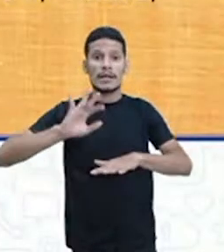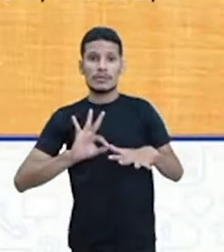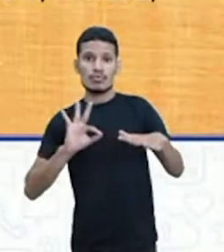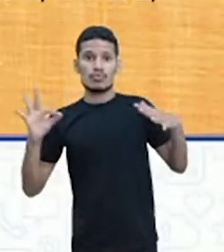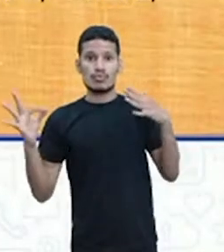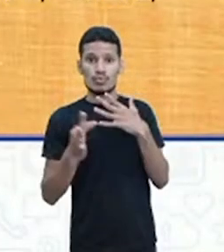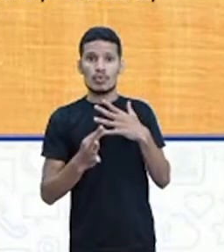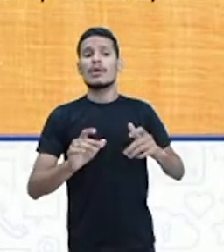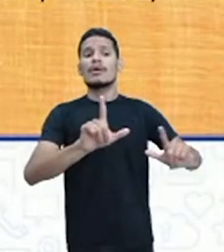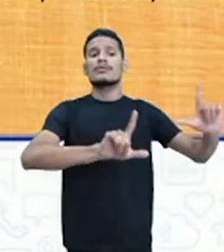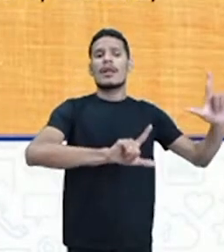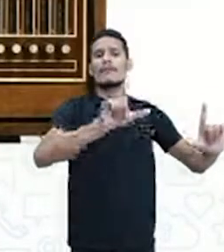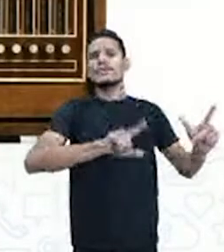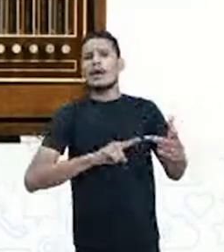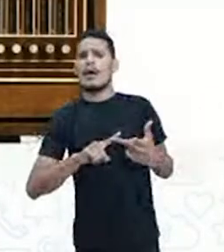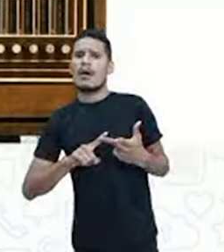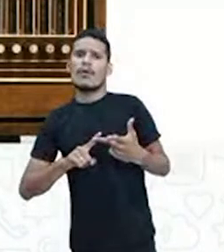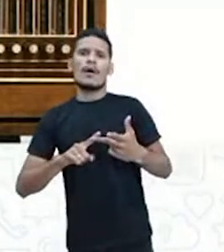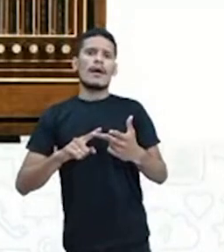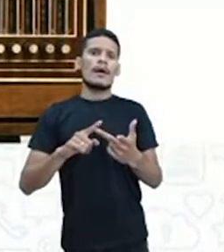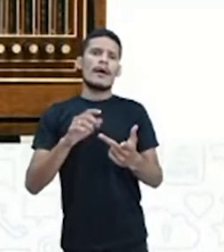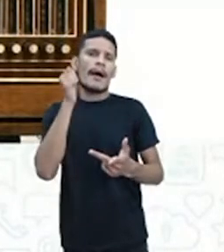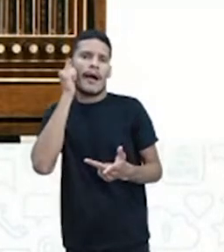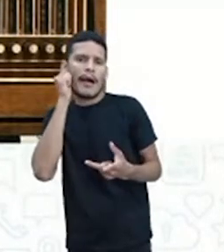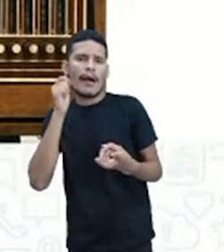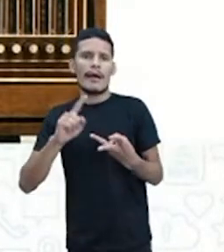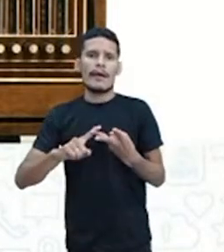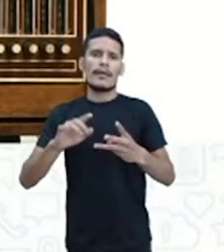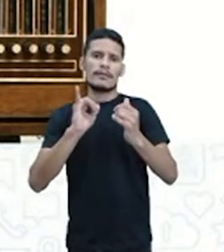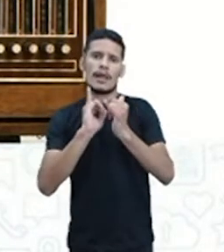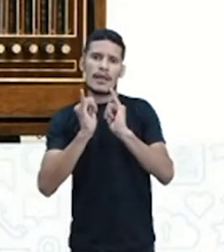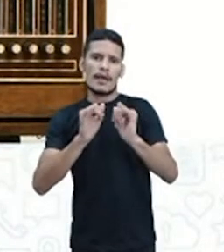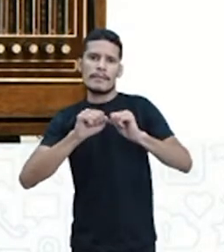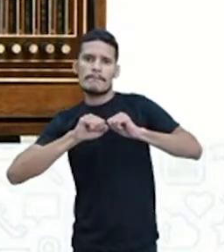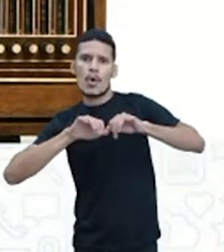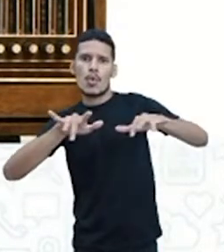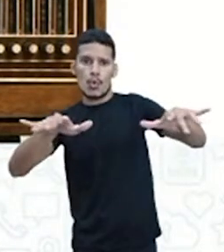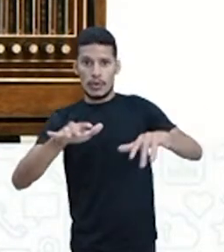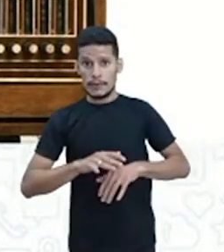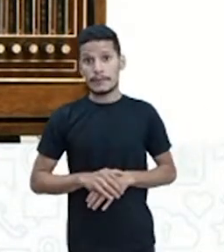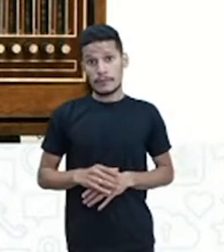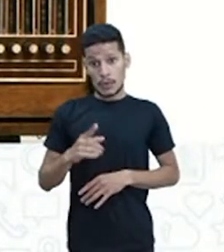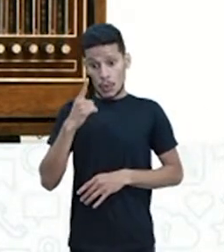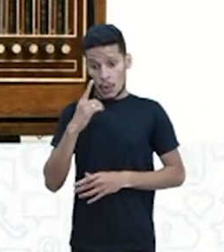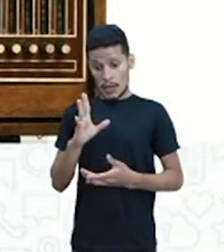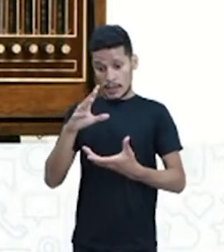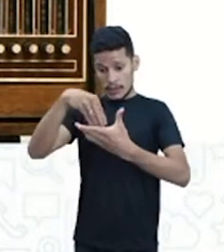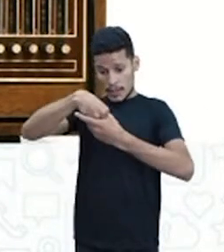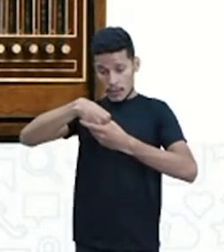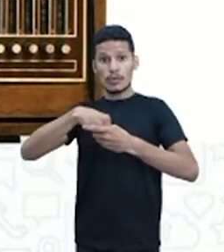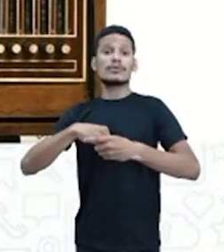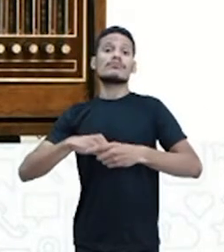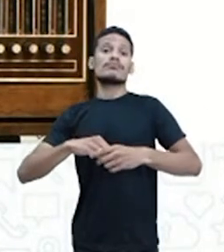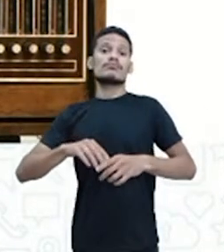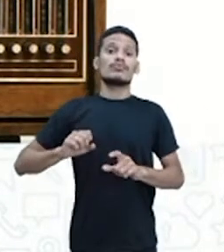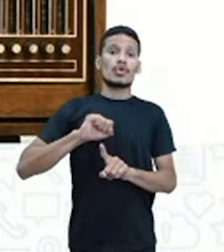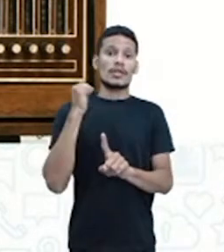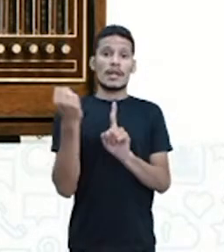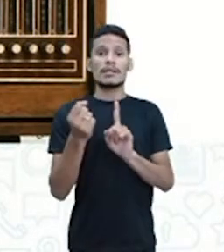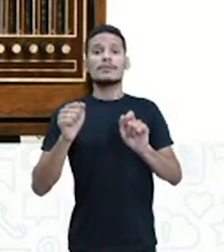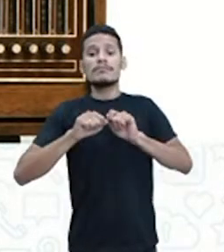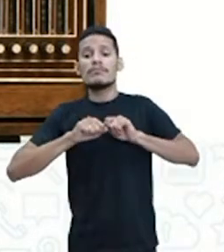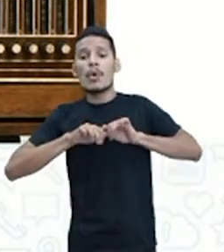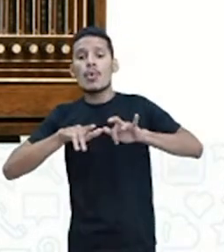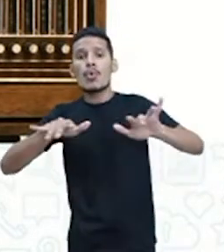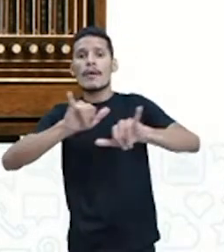pela televisão, rádio e internet. Eles acabam circulando em nossa sociedade por meio dos discursos midiáticos e